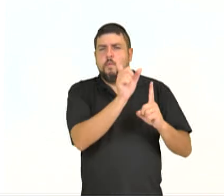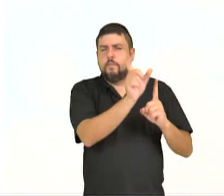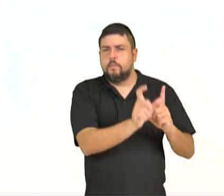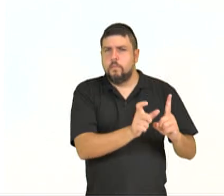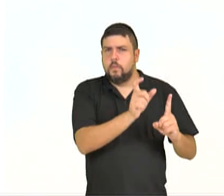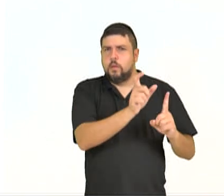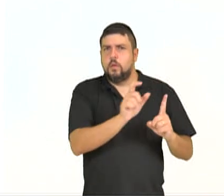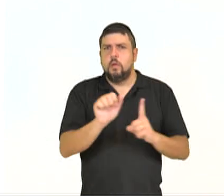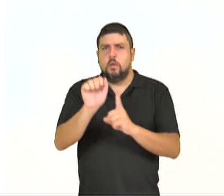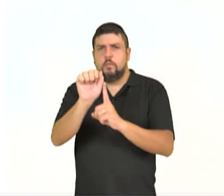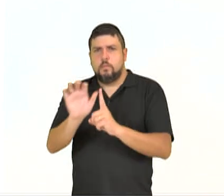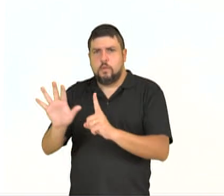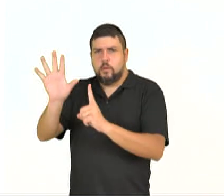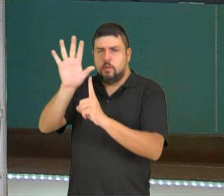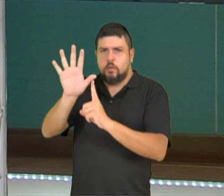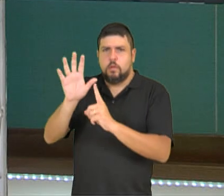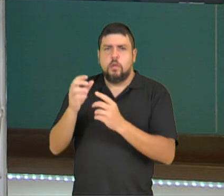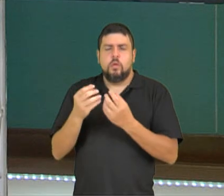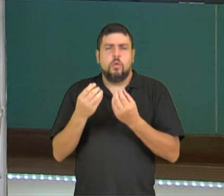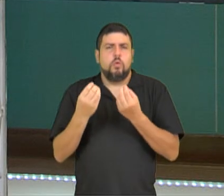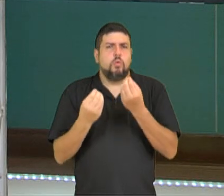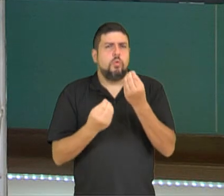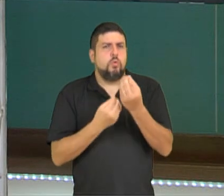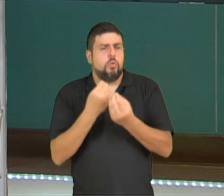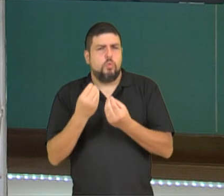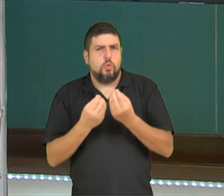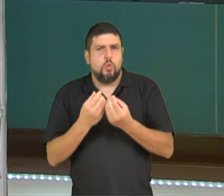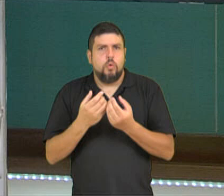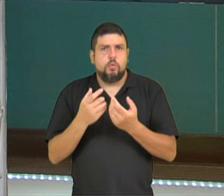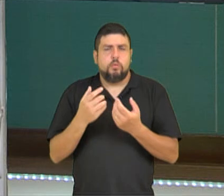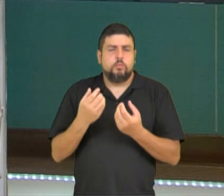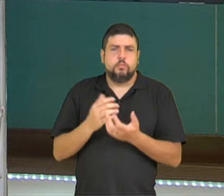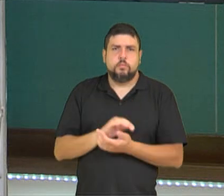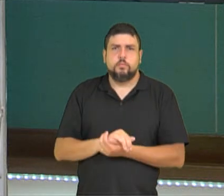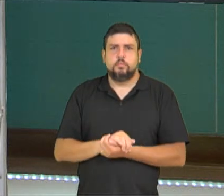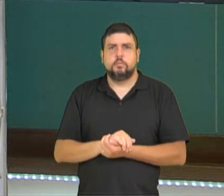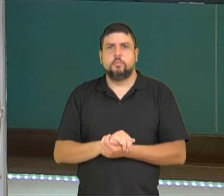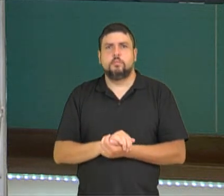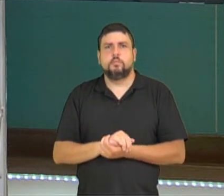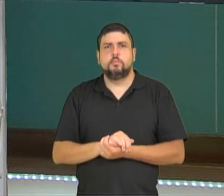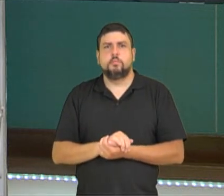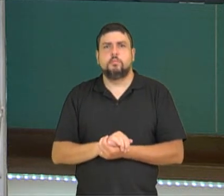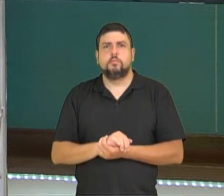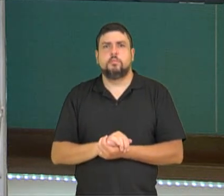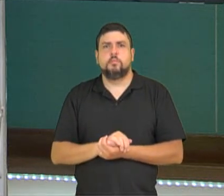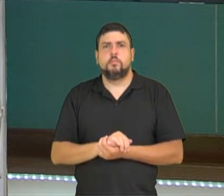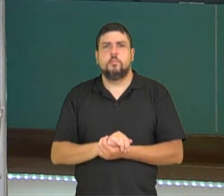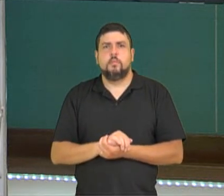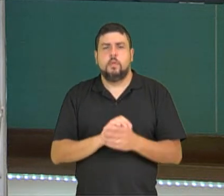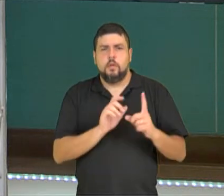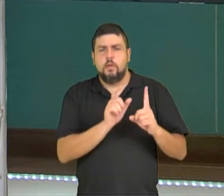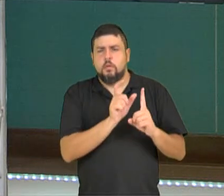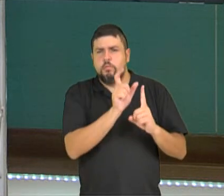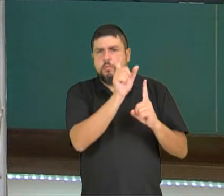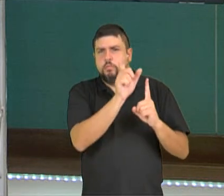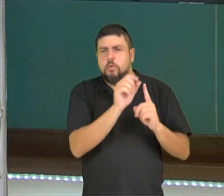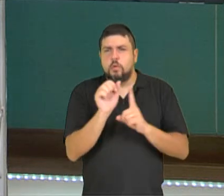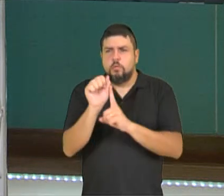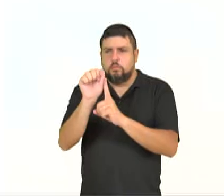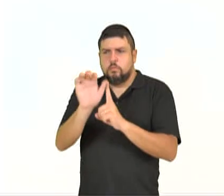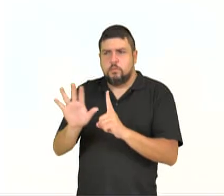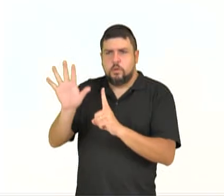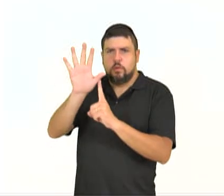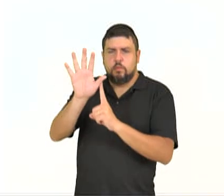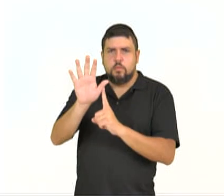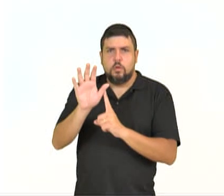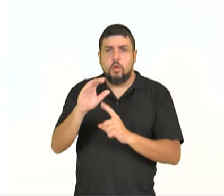verbal do cartaz. Então, nós vimos o enunciado e também as imagens que compõem. Na questão não verbal, mostra um adulto segurando